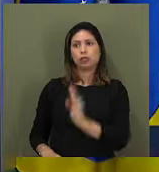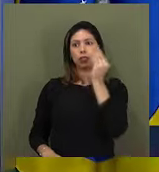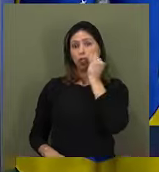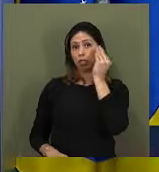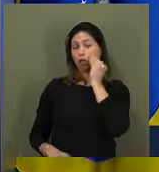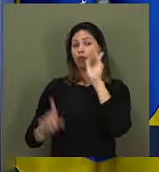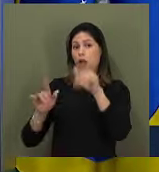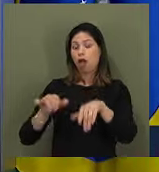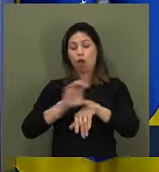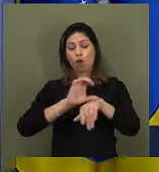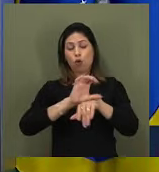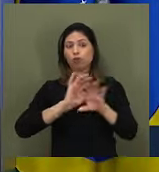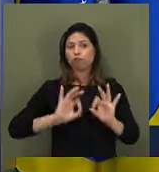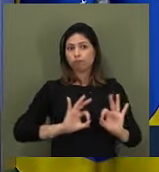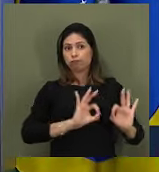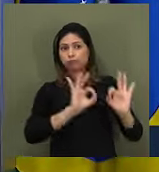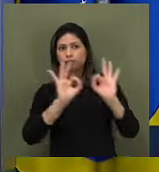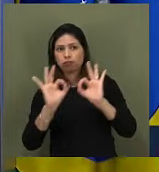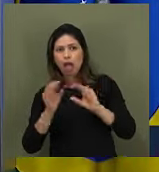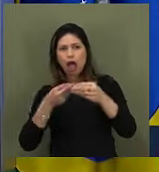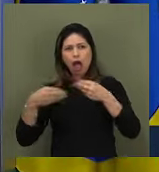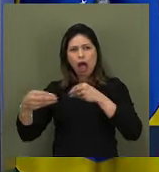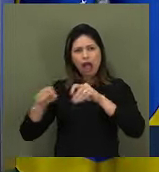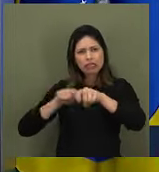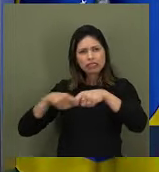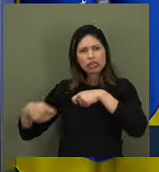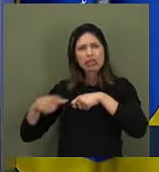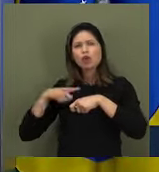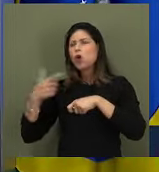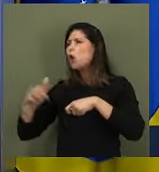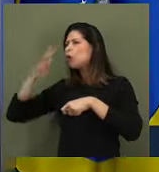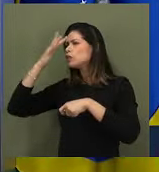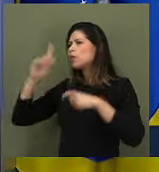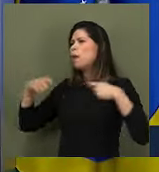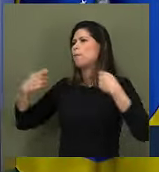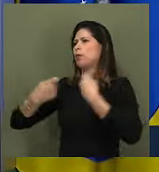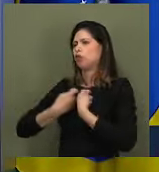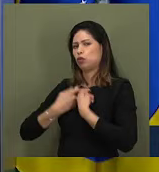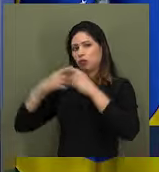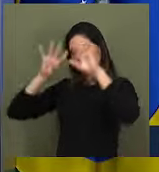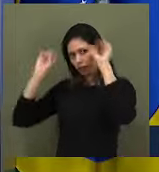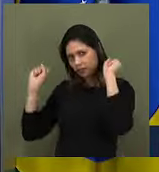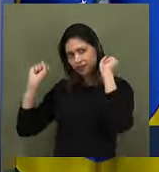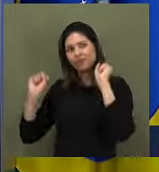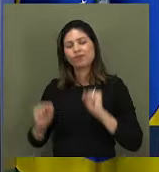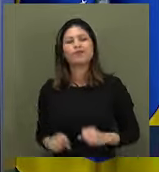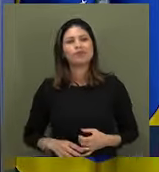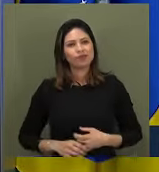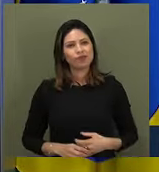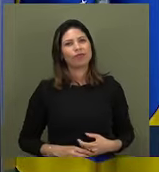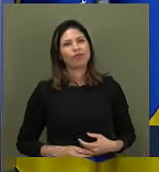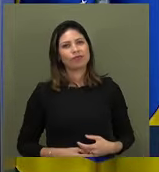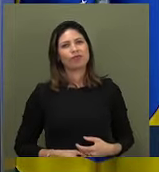Constituição ser rasgada ser violentada por alguns ministros do Supremo já agradecendo a sua benevolência me encaminhando pro fim que eu